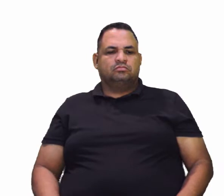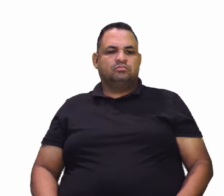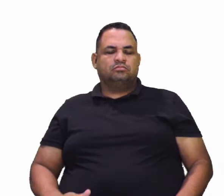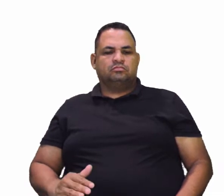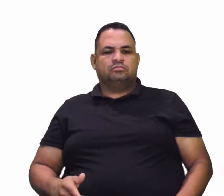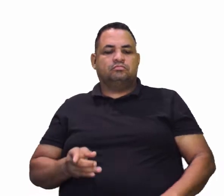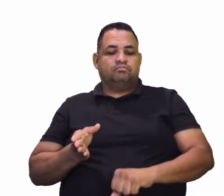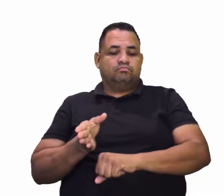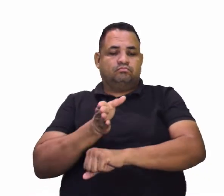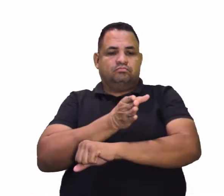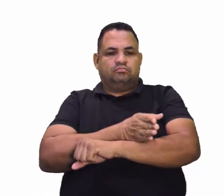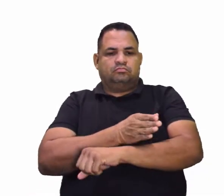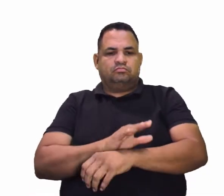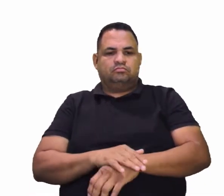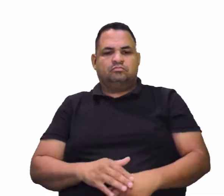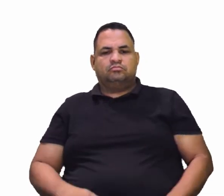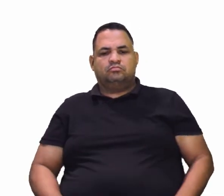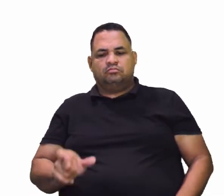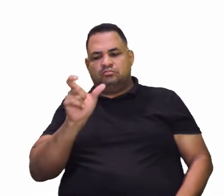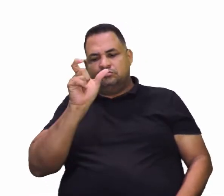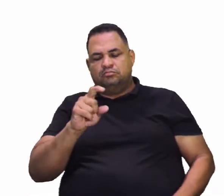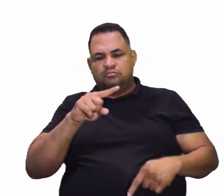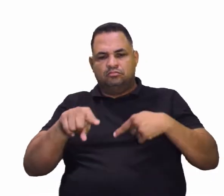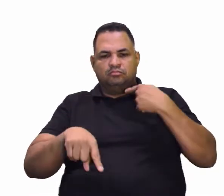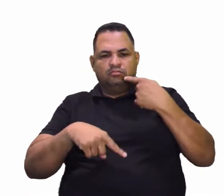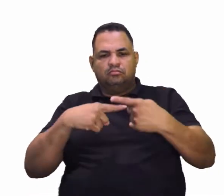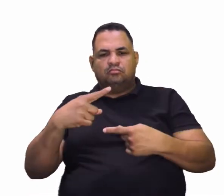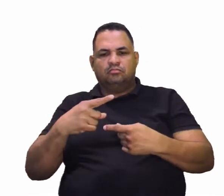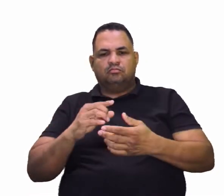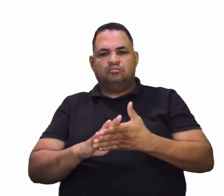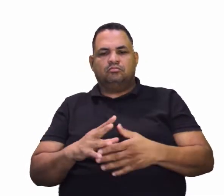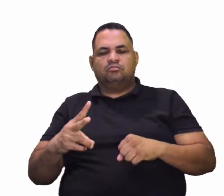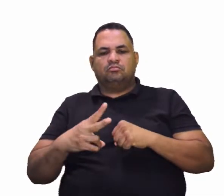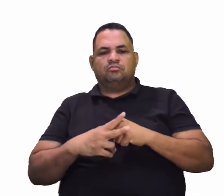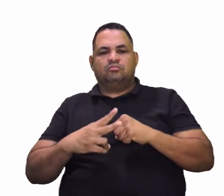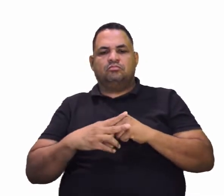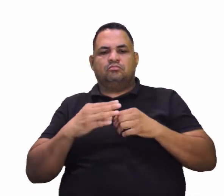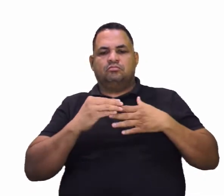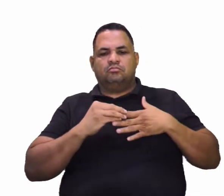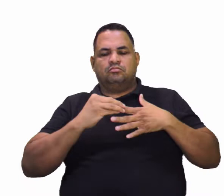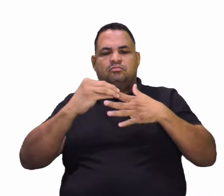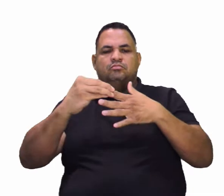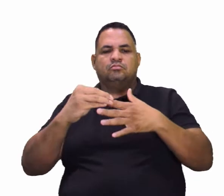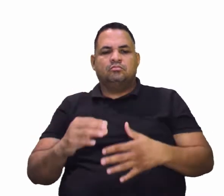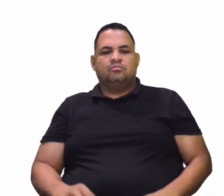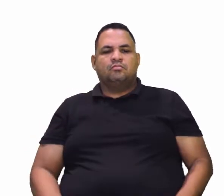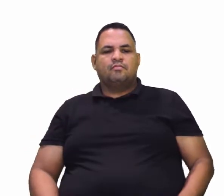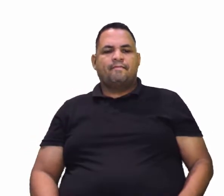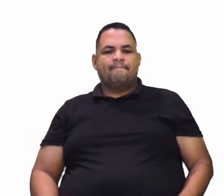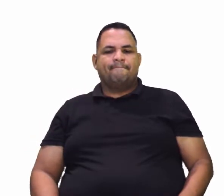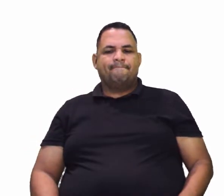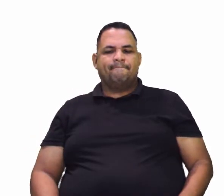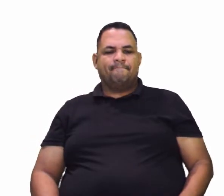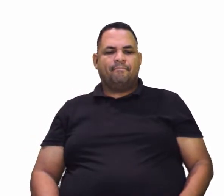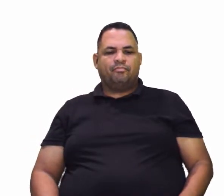para frente, o meu sujeito vem depois e depois o meu verbo principal. Will she